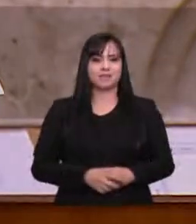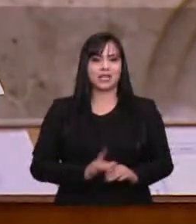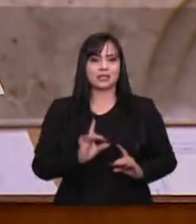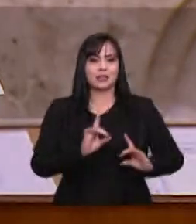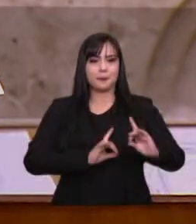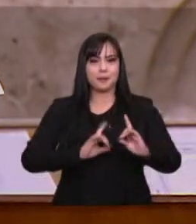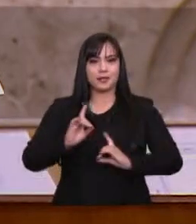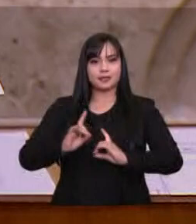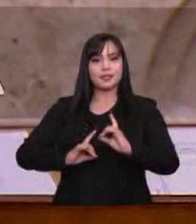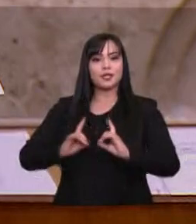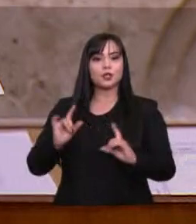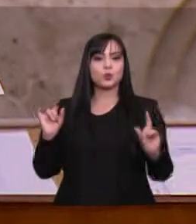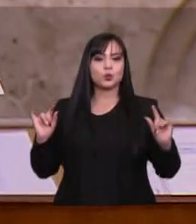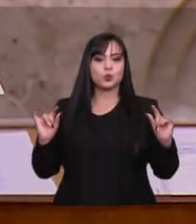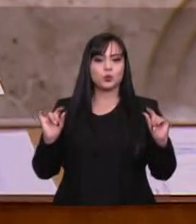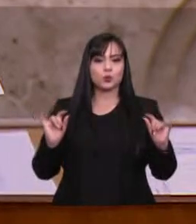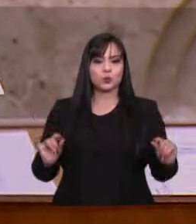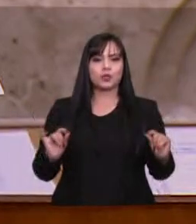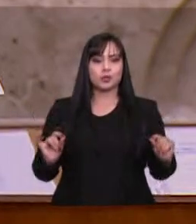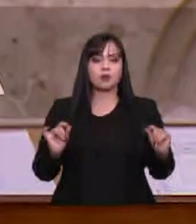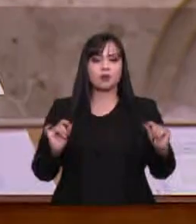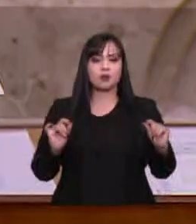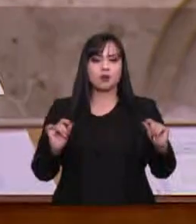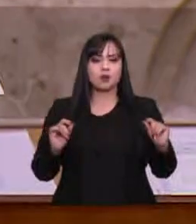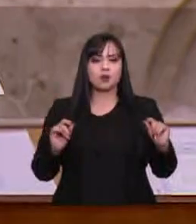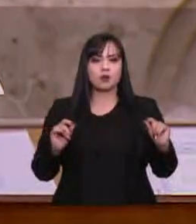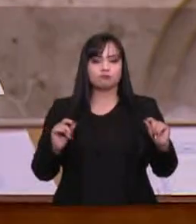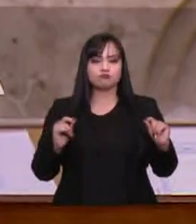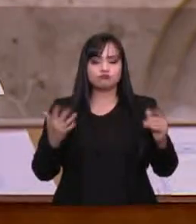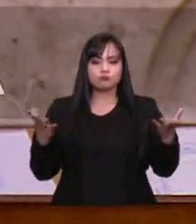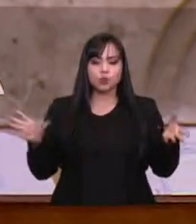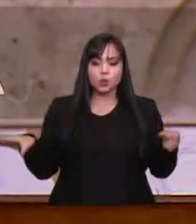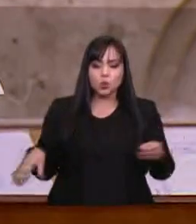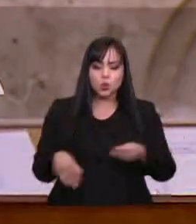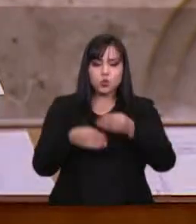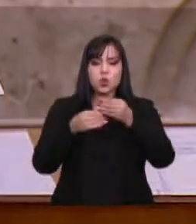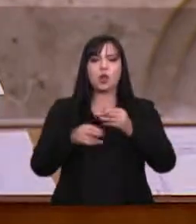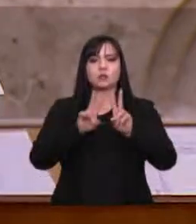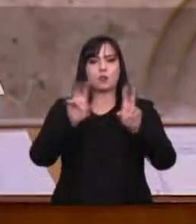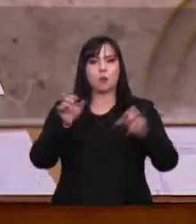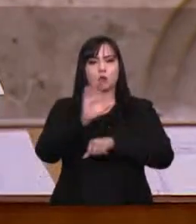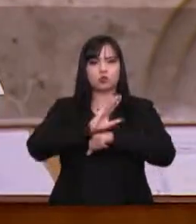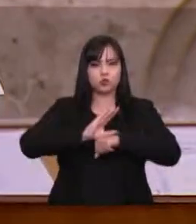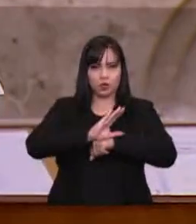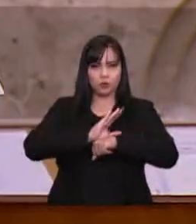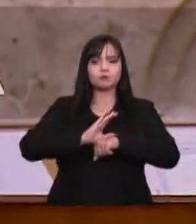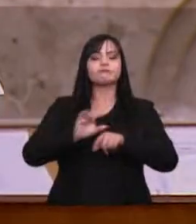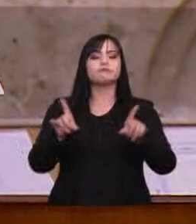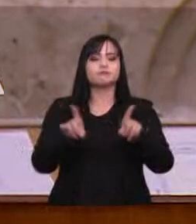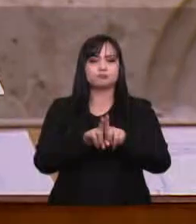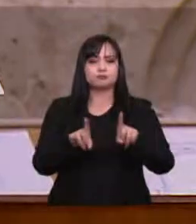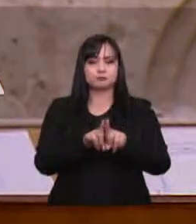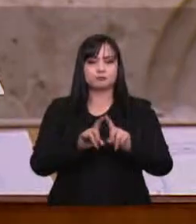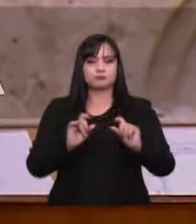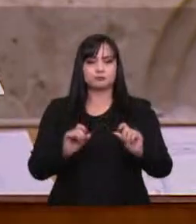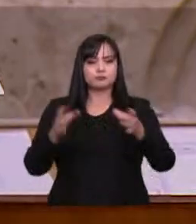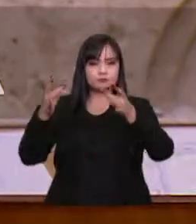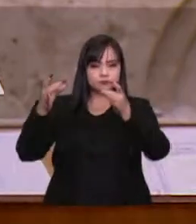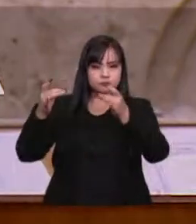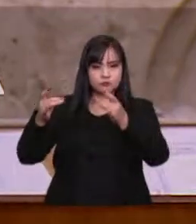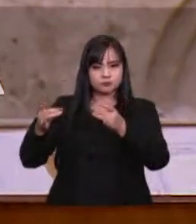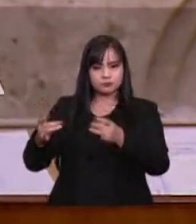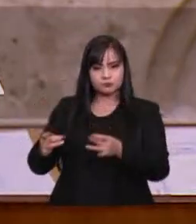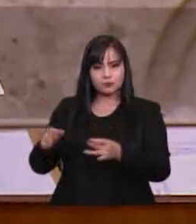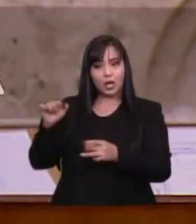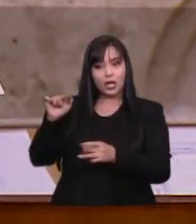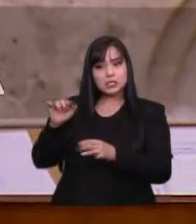debatendo a hermenêutica constitucional e também E aí especificamente